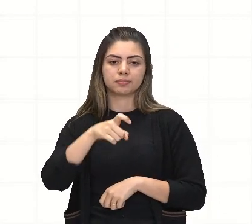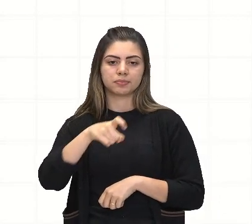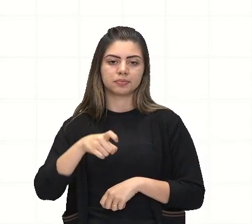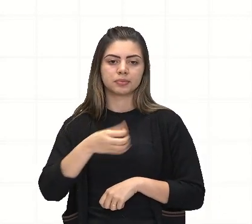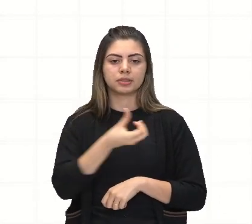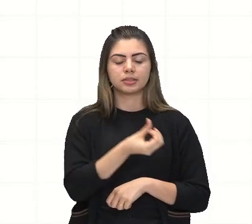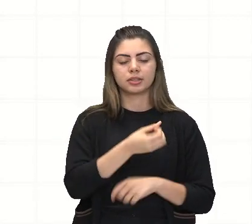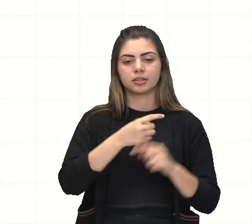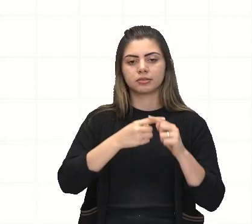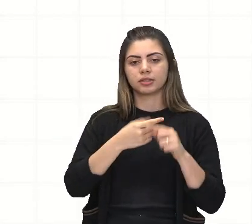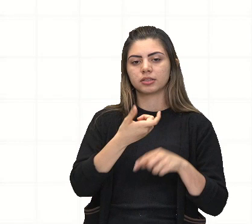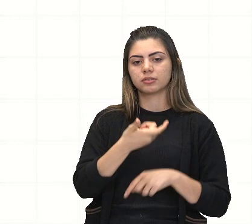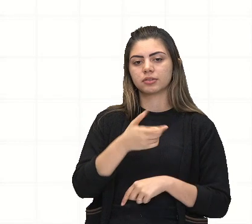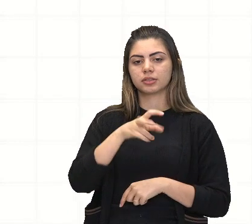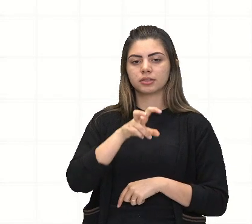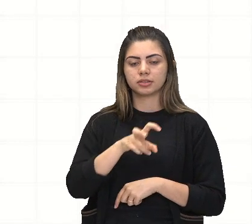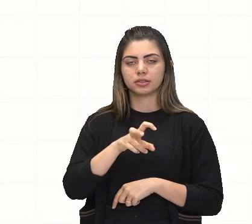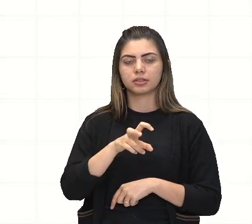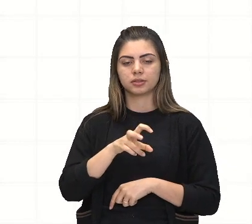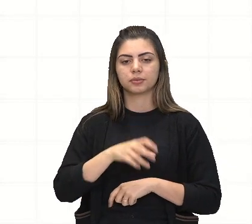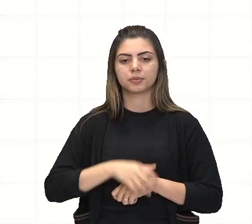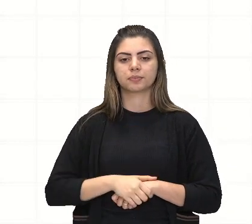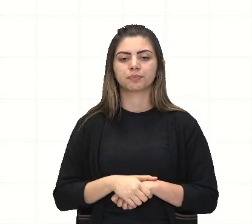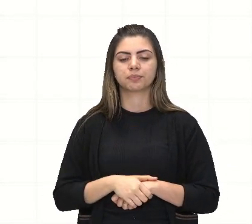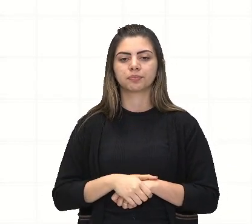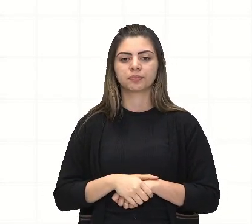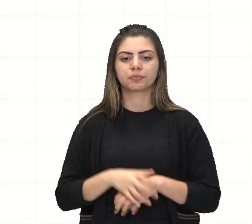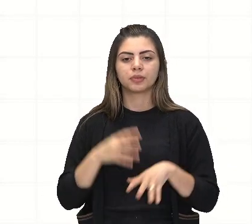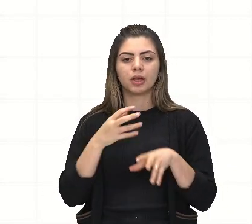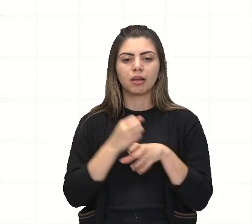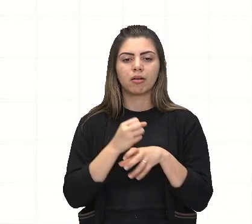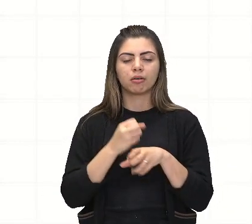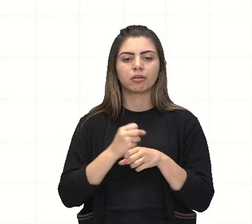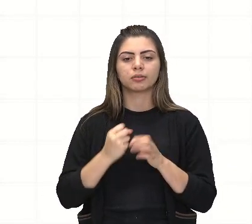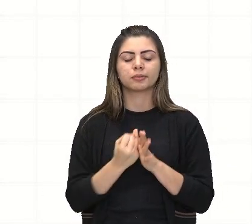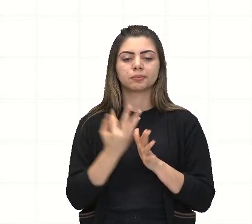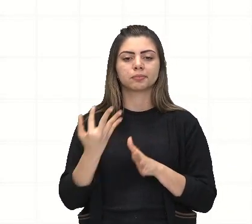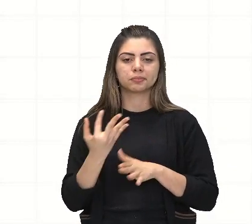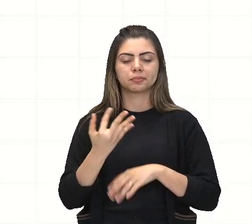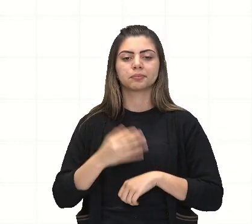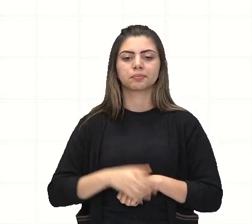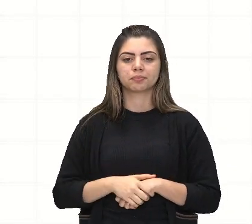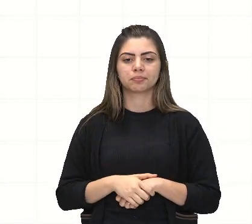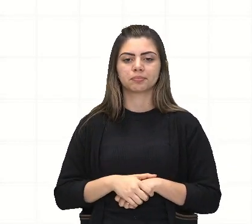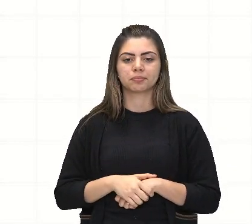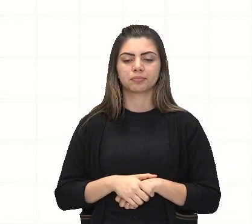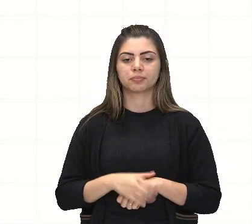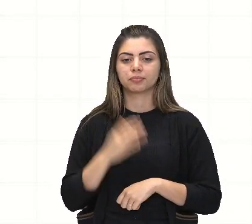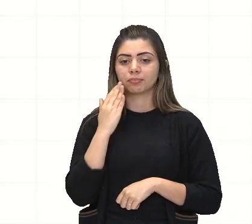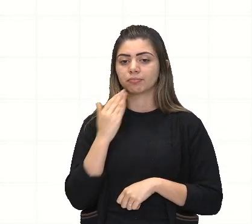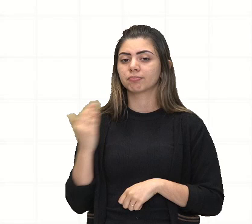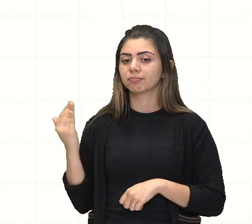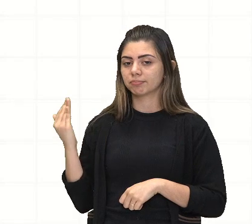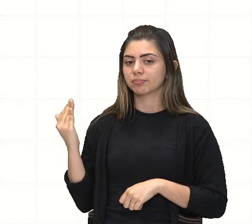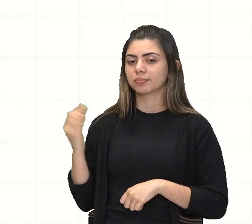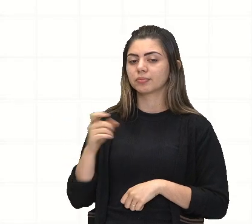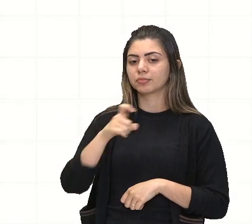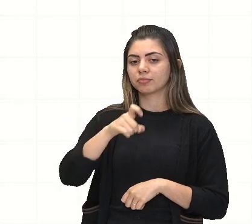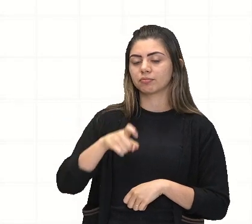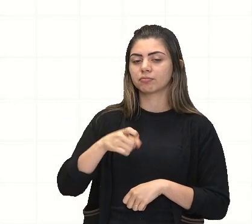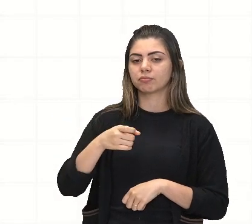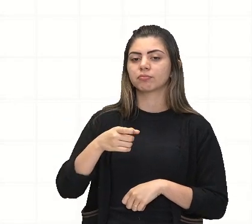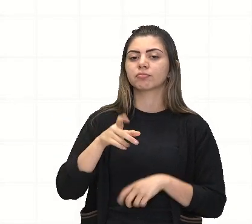vezes 25. 6 vezes 5, 30, 0 vai 3, 6 vezes 2, 12 e 3, 15. Ou